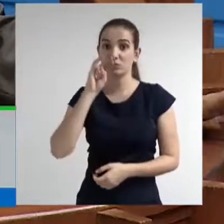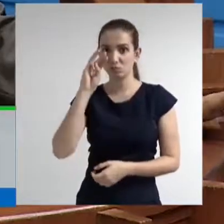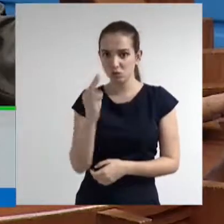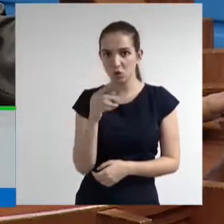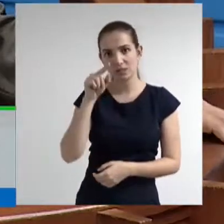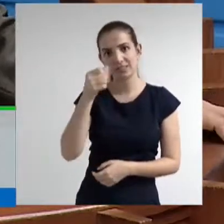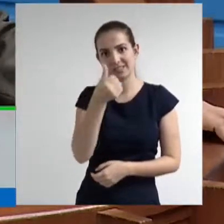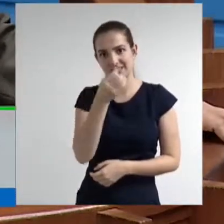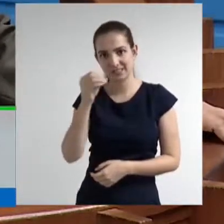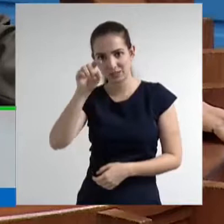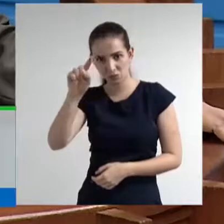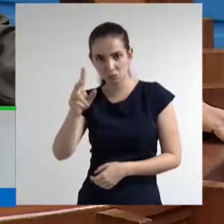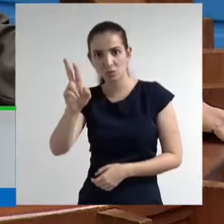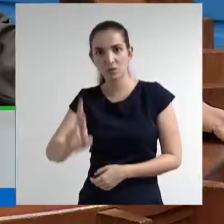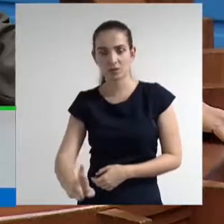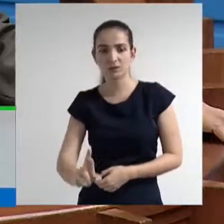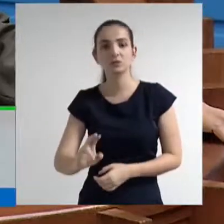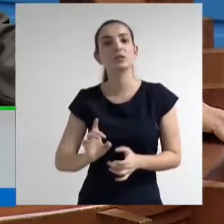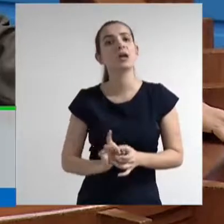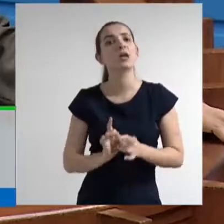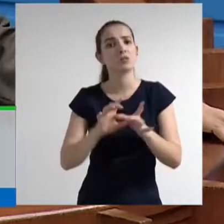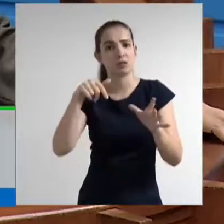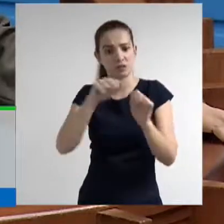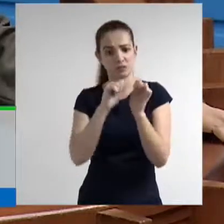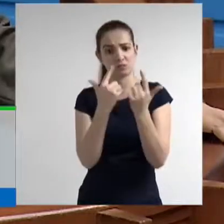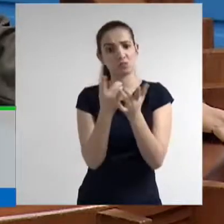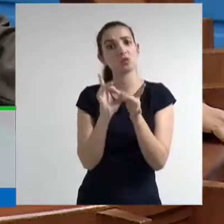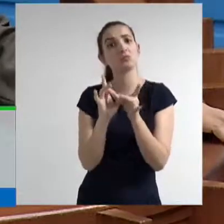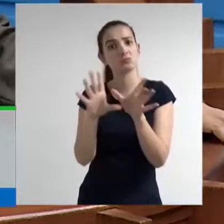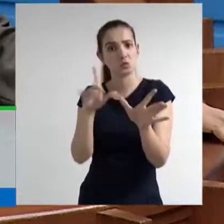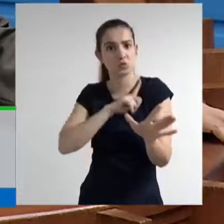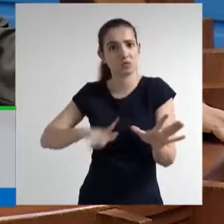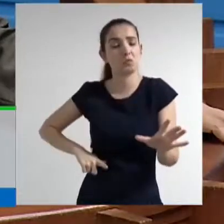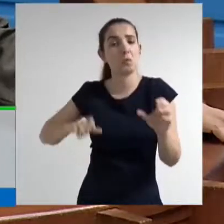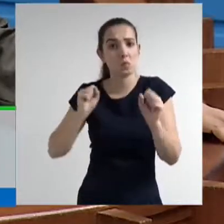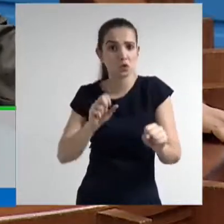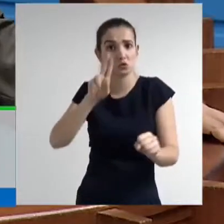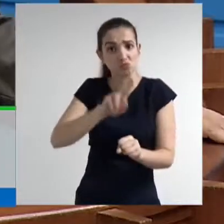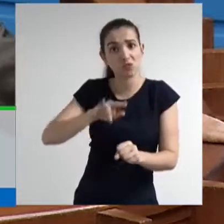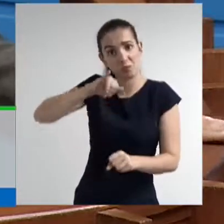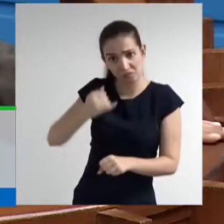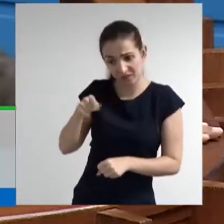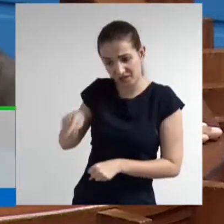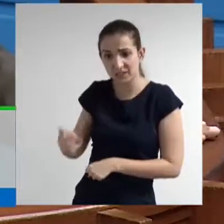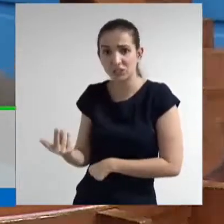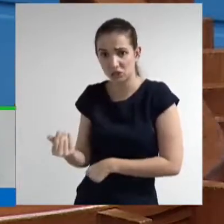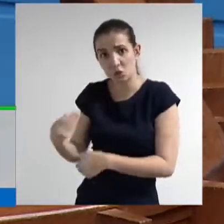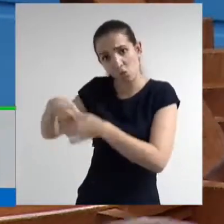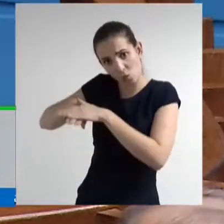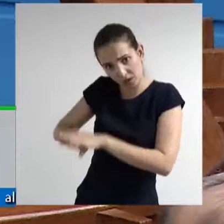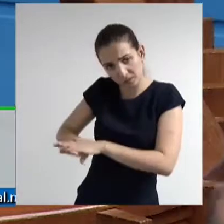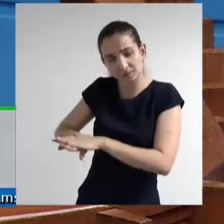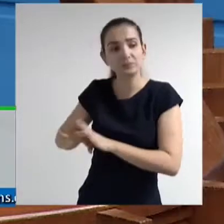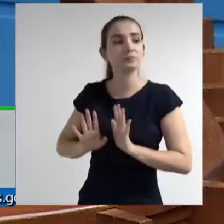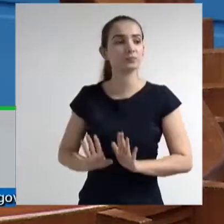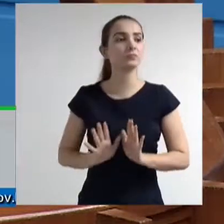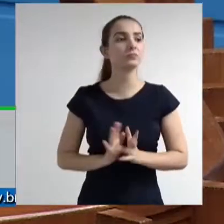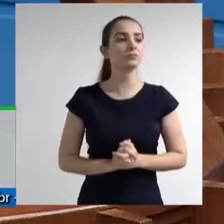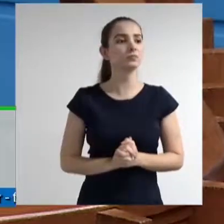Foi autorizado por esta Casa. Ficou no mesmo projeto de lei que nós aprovamos,